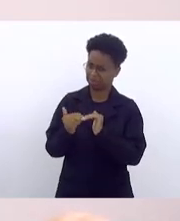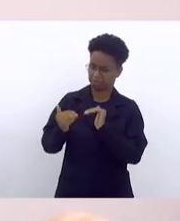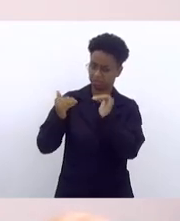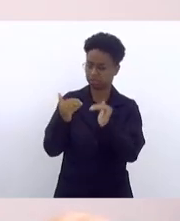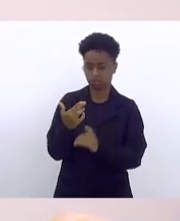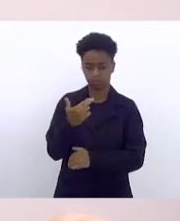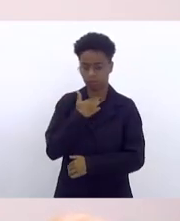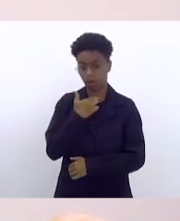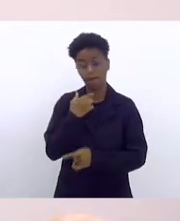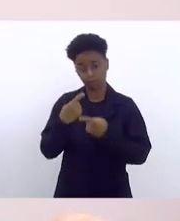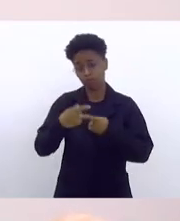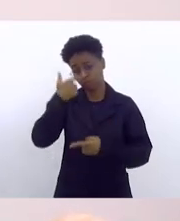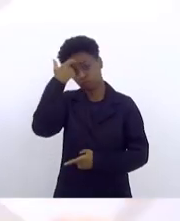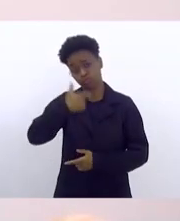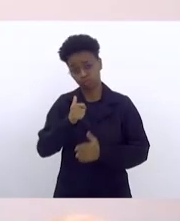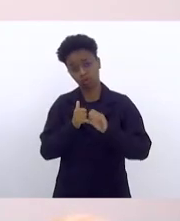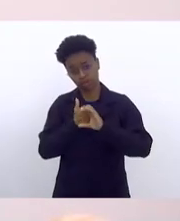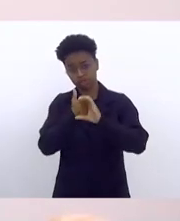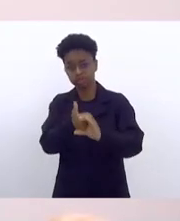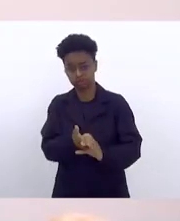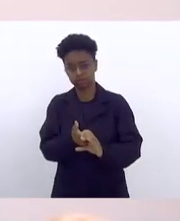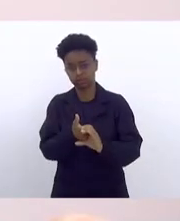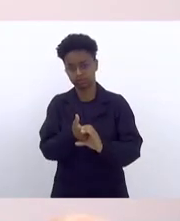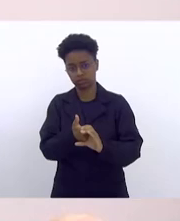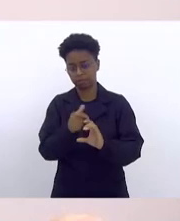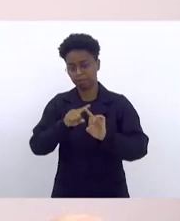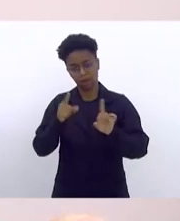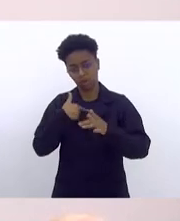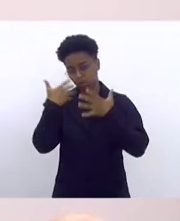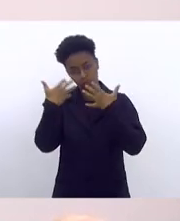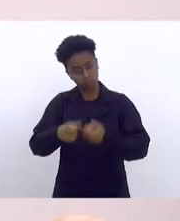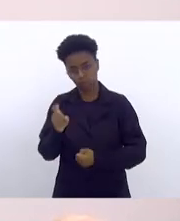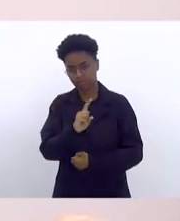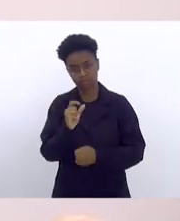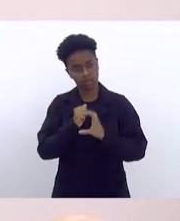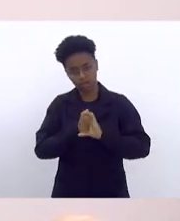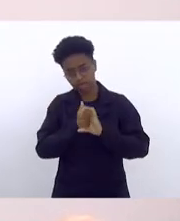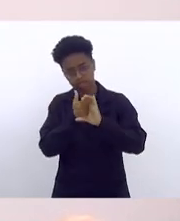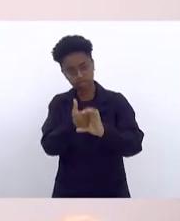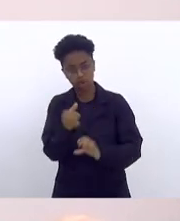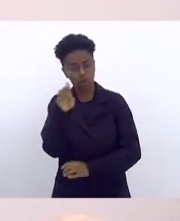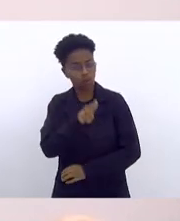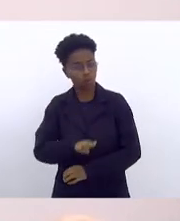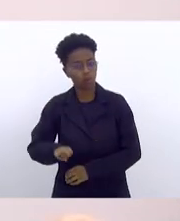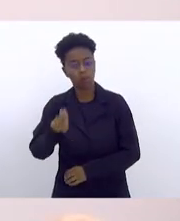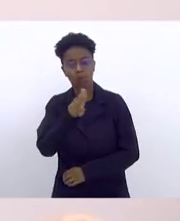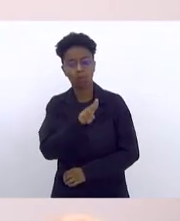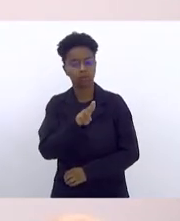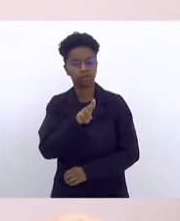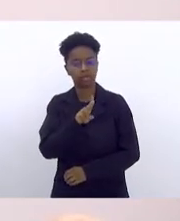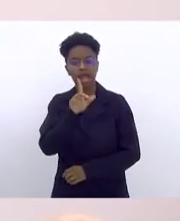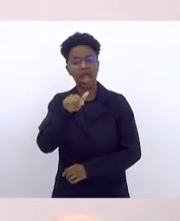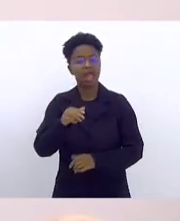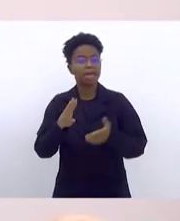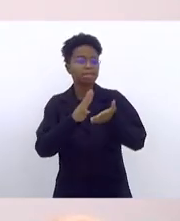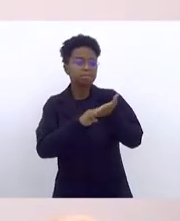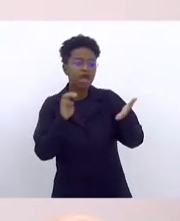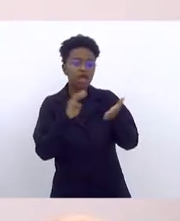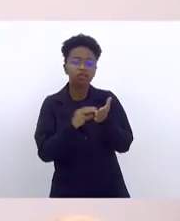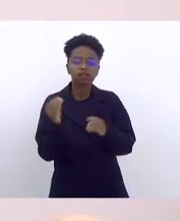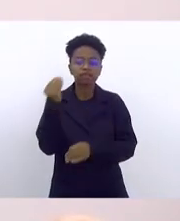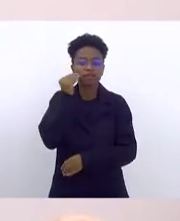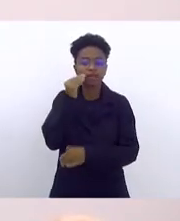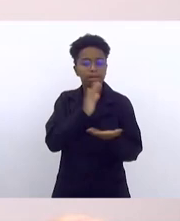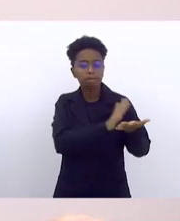porque eu sou cristão e não aceito que o cristianismo seja utilizado como método de gerar